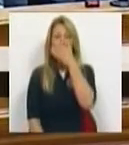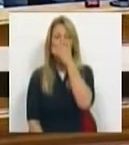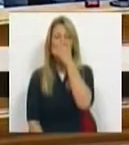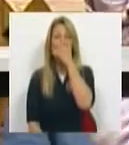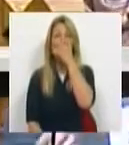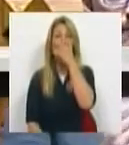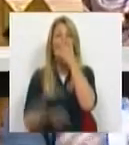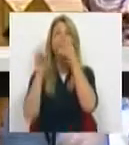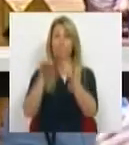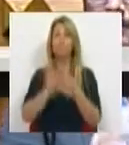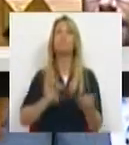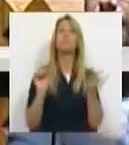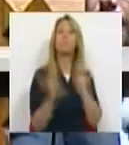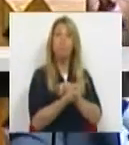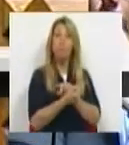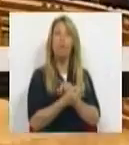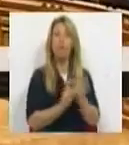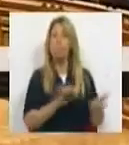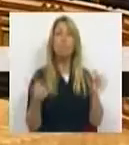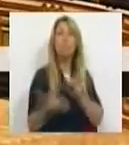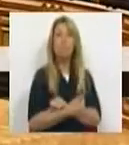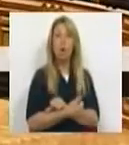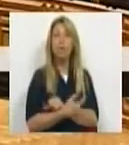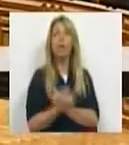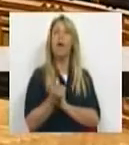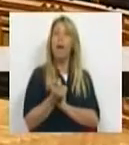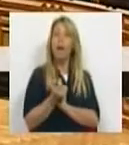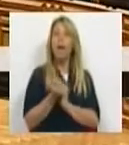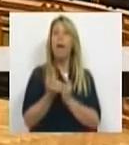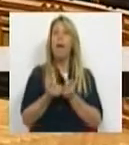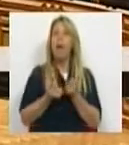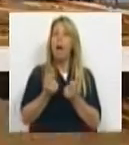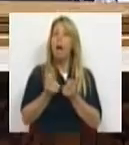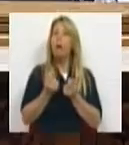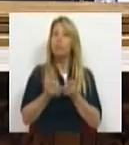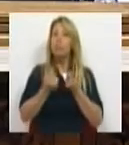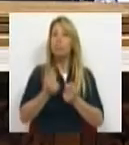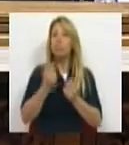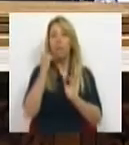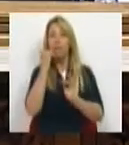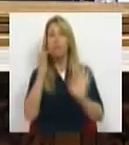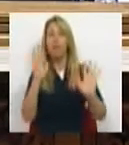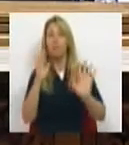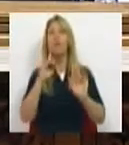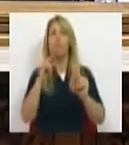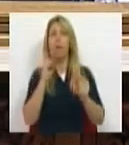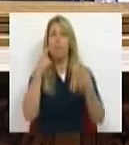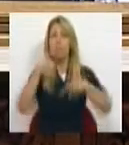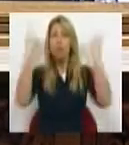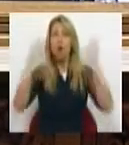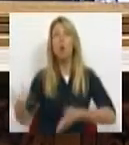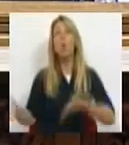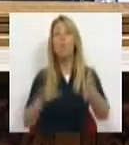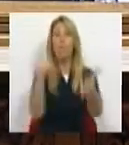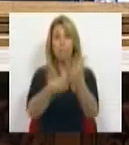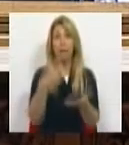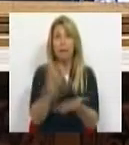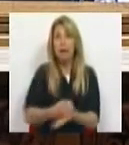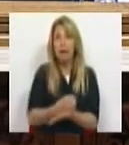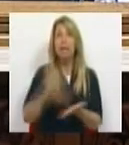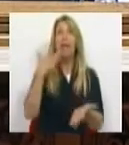Essa inversão é tímida, mas aponta um caminho. A gratuitidade dos manuais escolares no primeiro ciclo do ensino